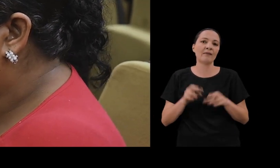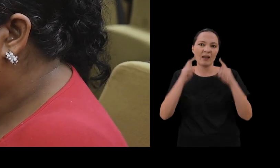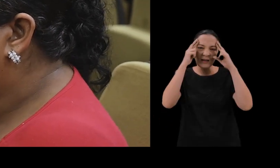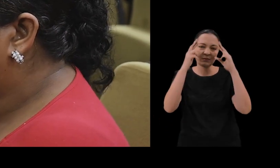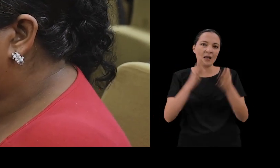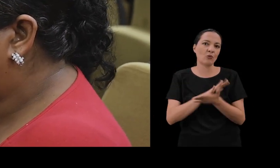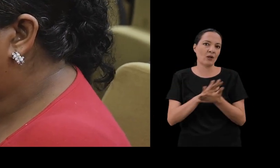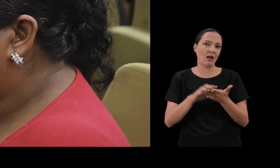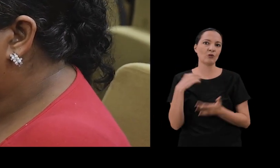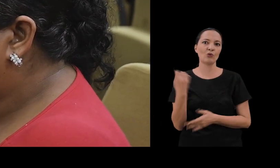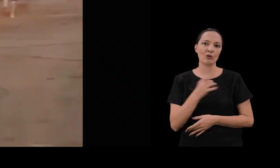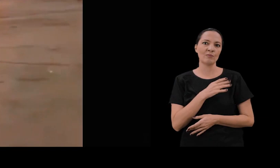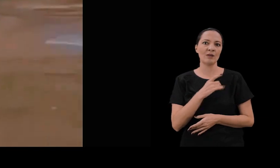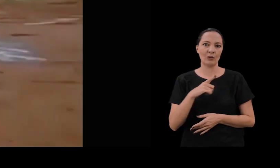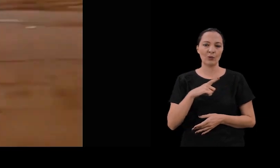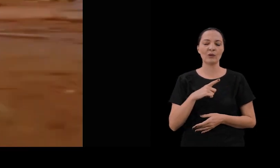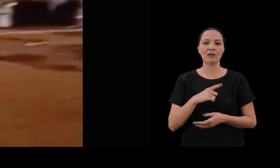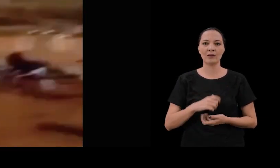tem muito medo.